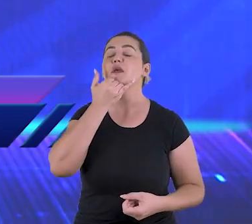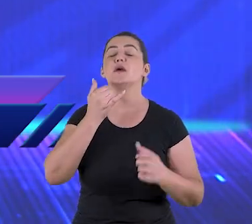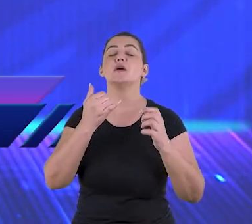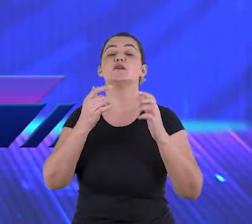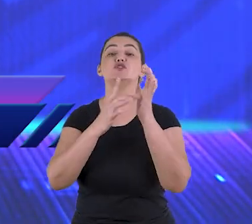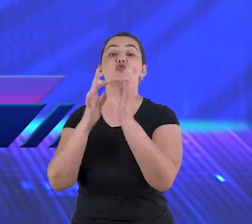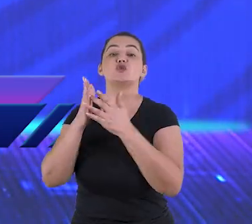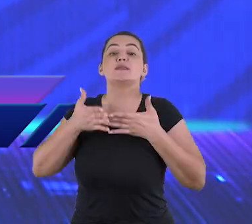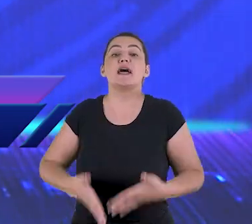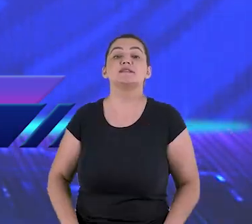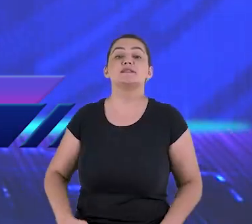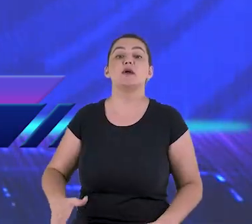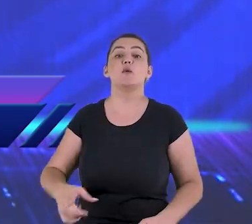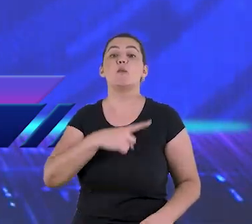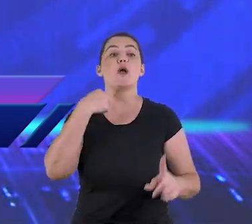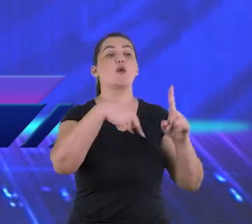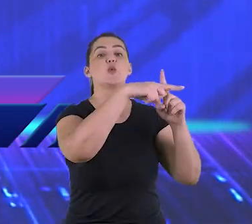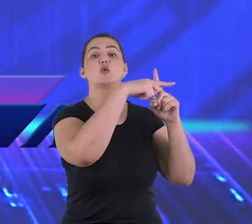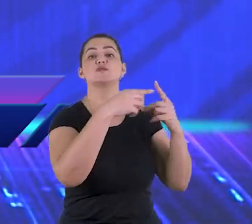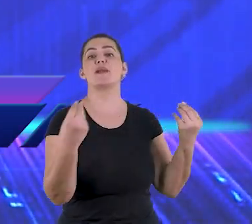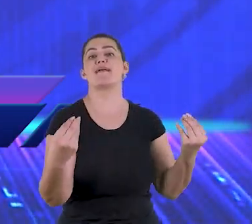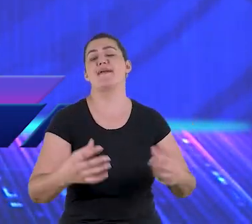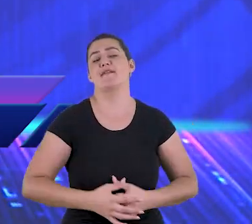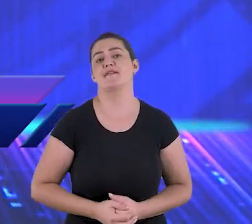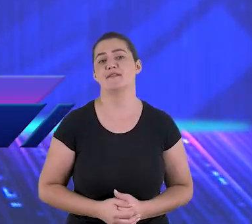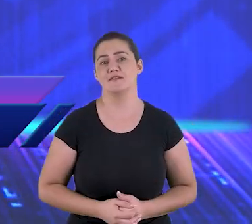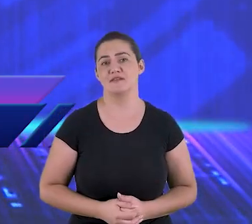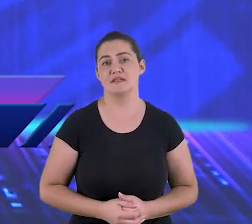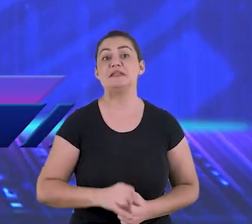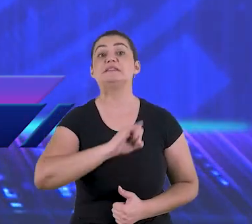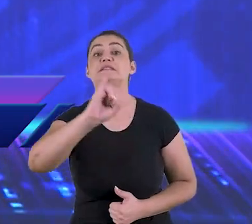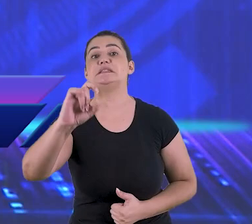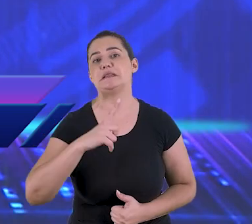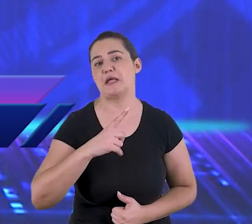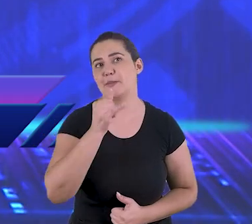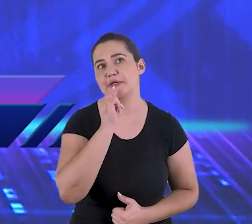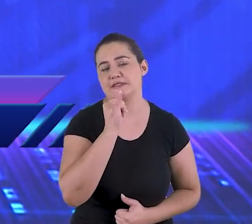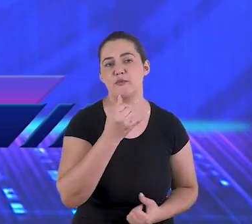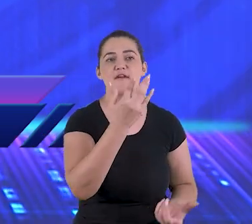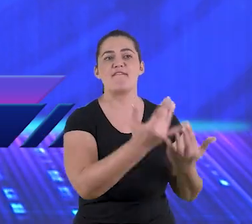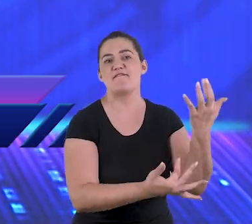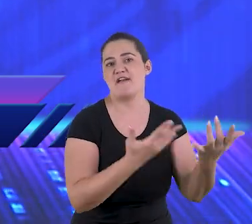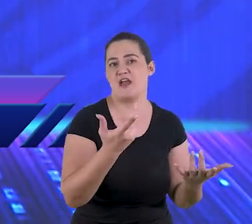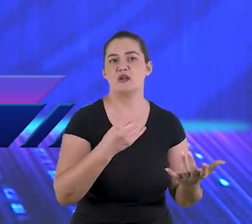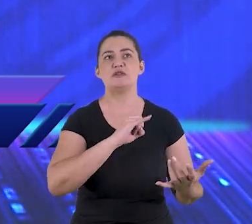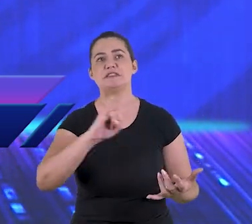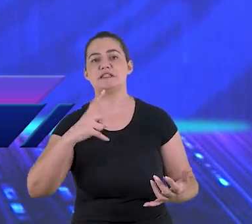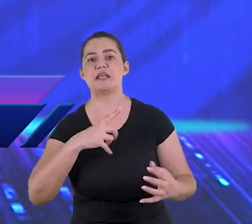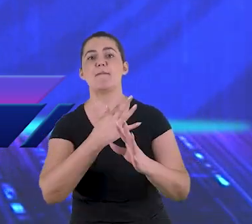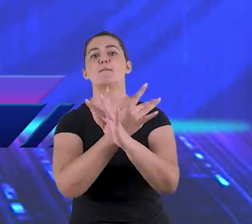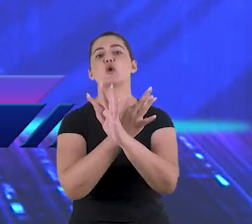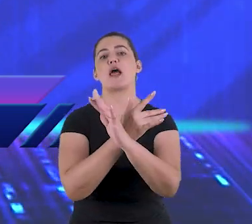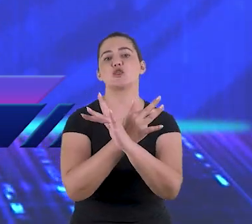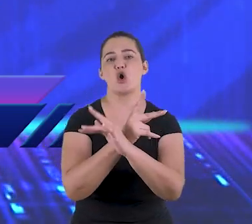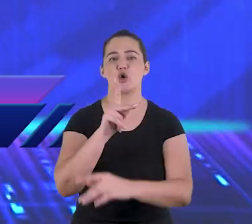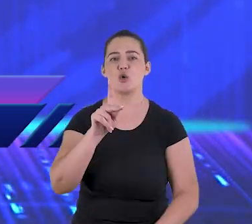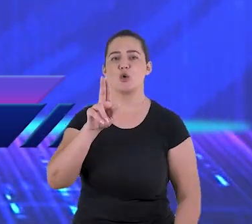se desencarnam e já vão para o céu, vão para o inferno ou vão para o purgatório para purgar os seus pecados, porque não são